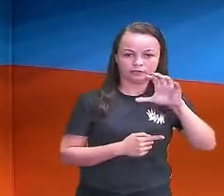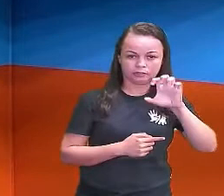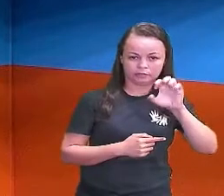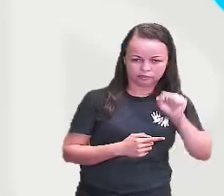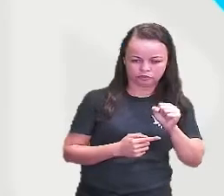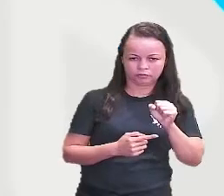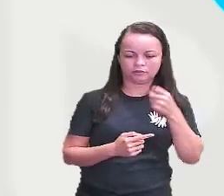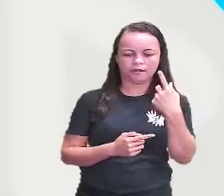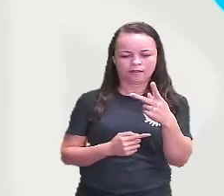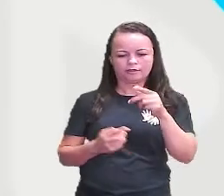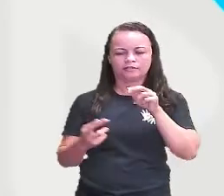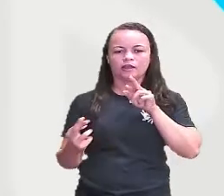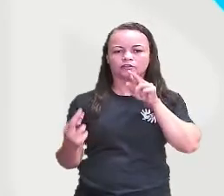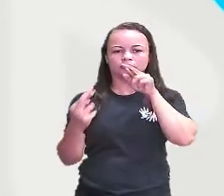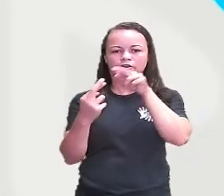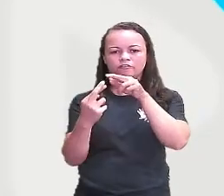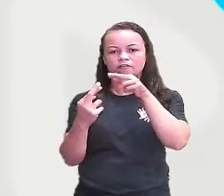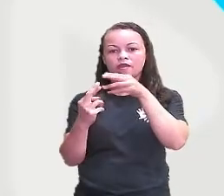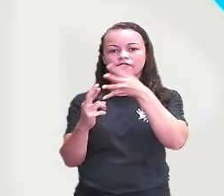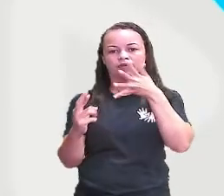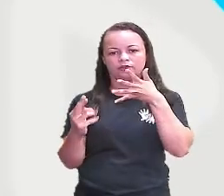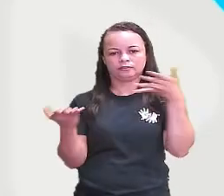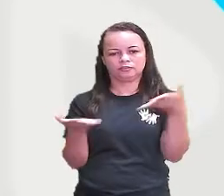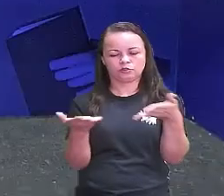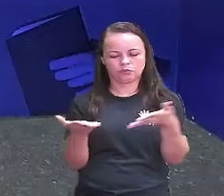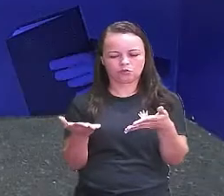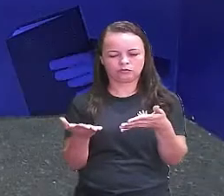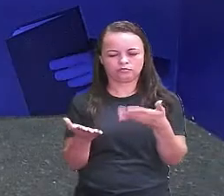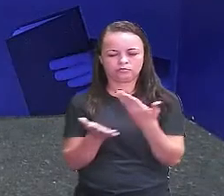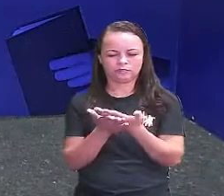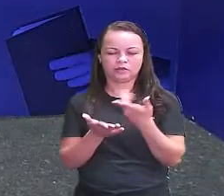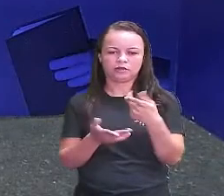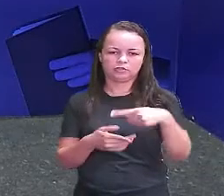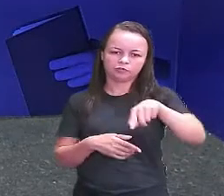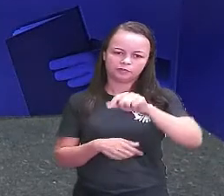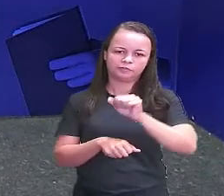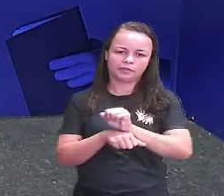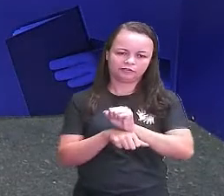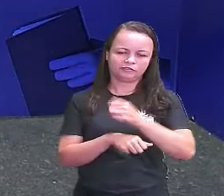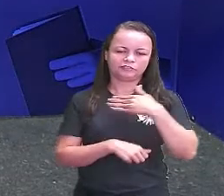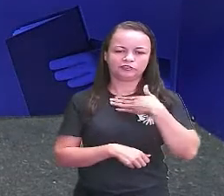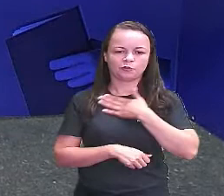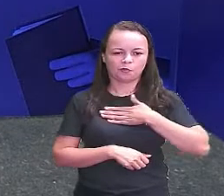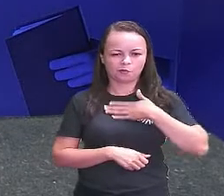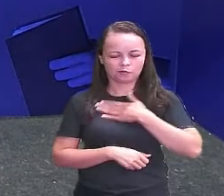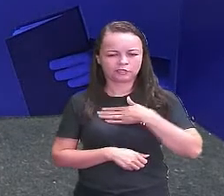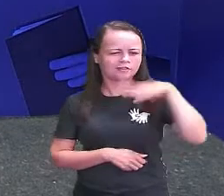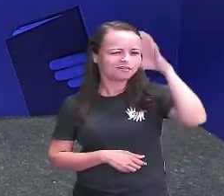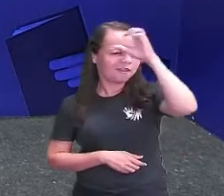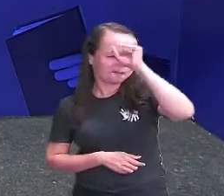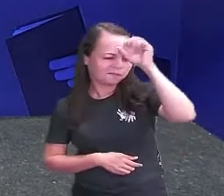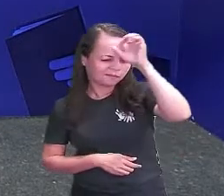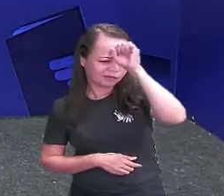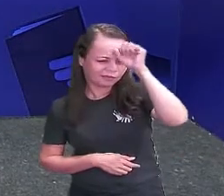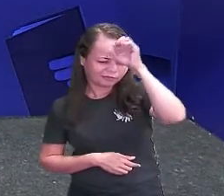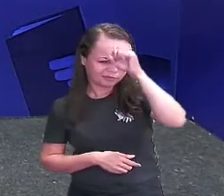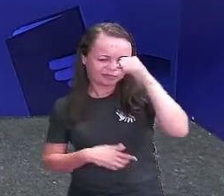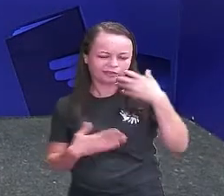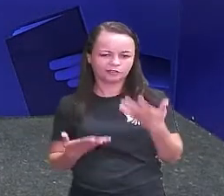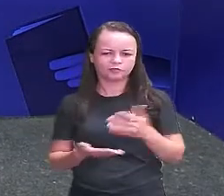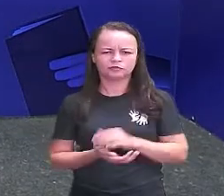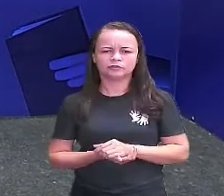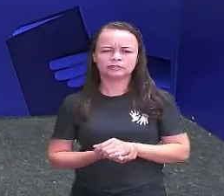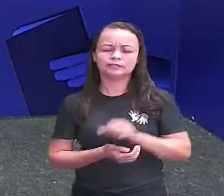de hoje e essa foi a nossa aula de hoje, gente. E eu espero que vocês tenham gostado, que tenham aprendido. Tá